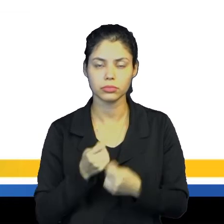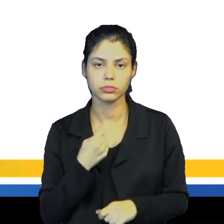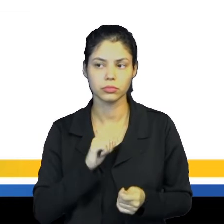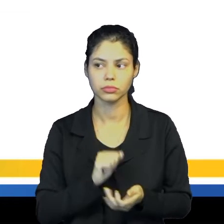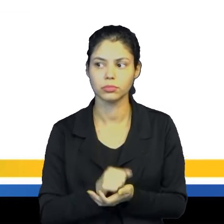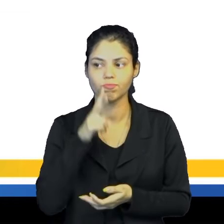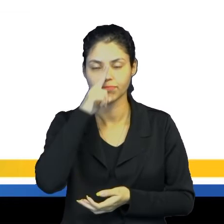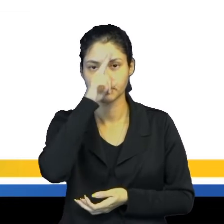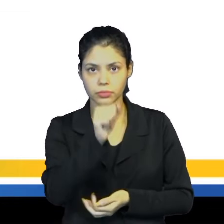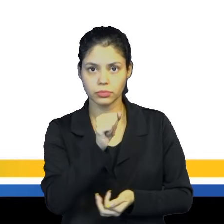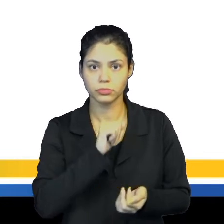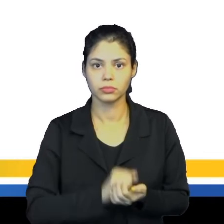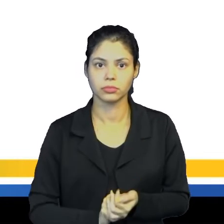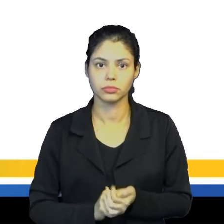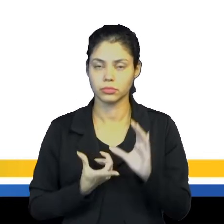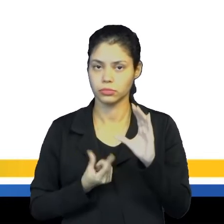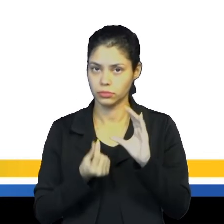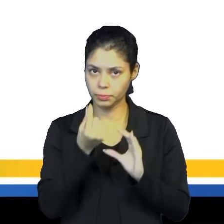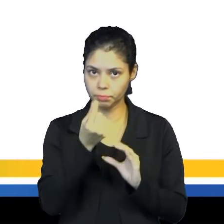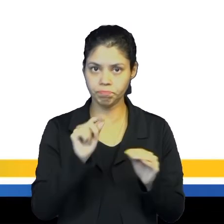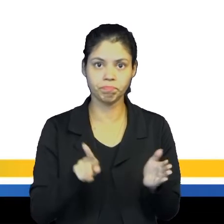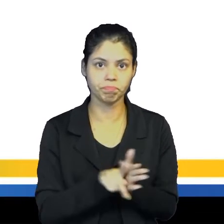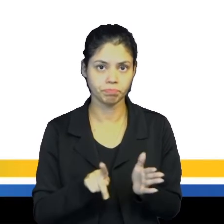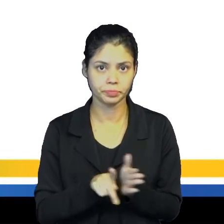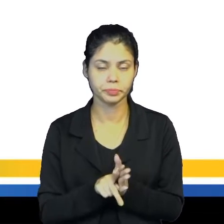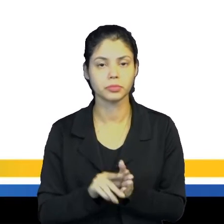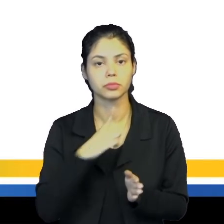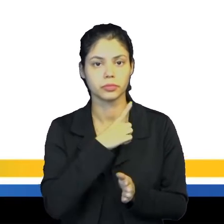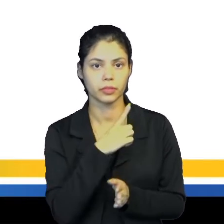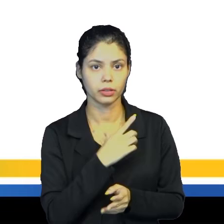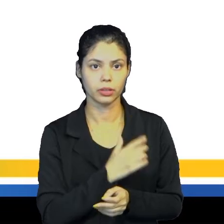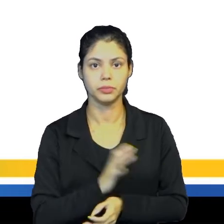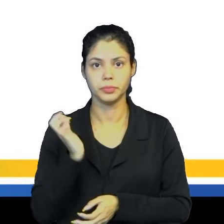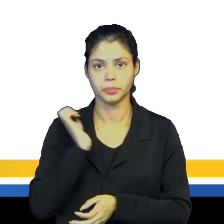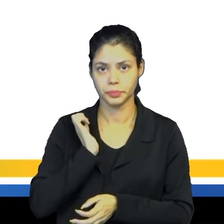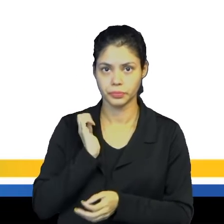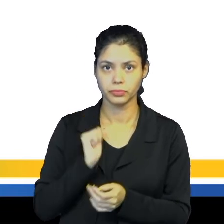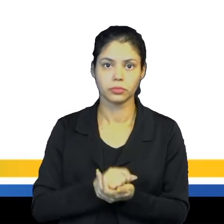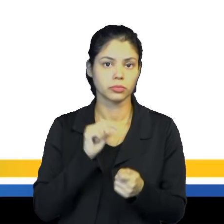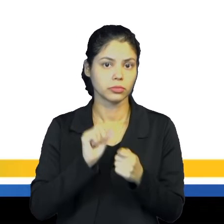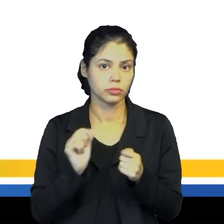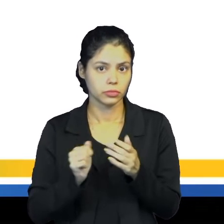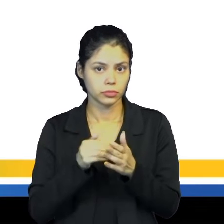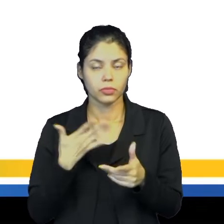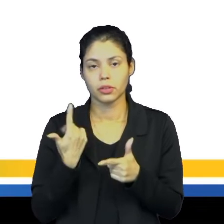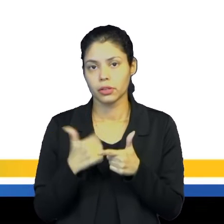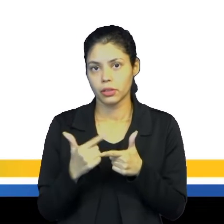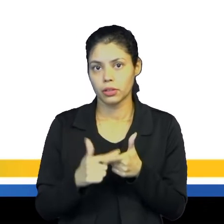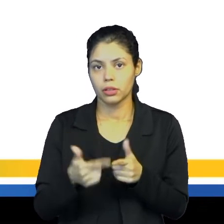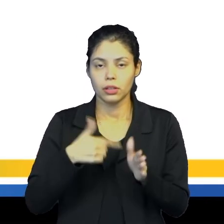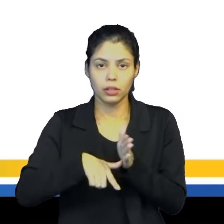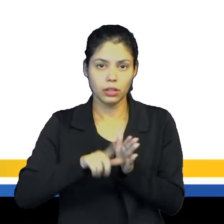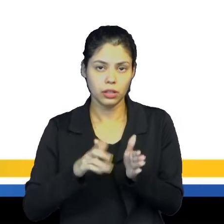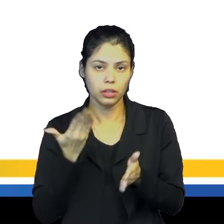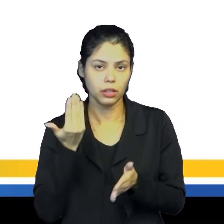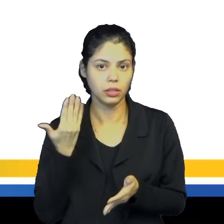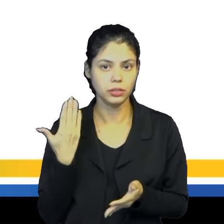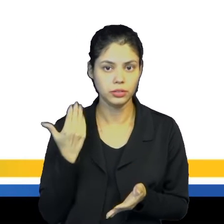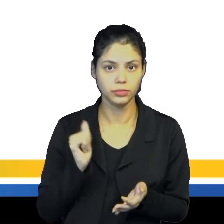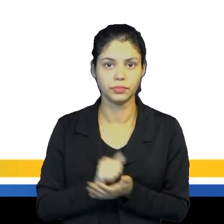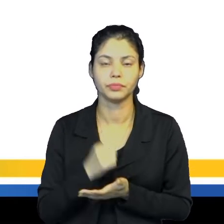às potências capitalistas e a manutenção dos privilégios da elite, né, fizeram com que muitos dos problemas da antiga